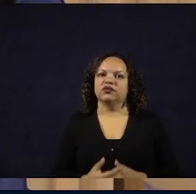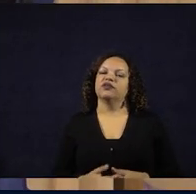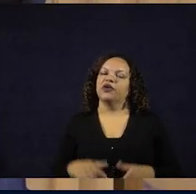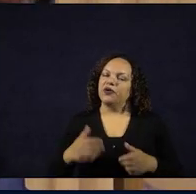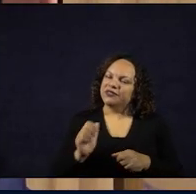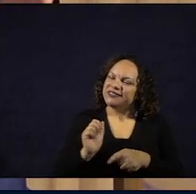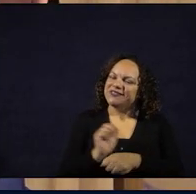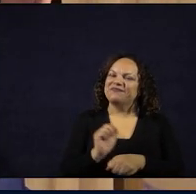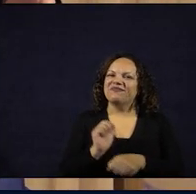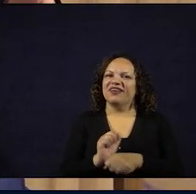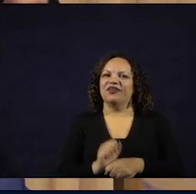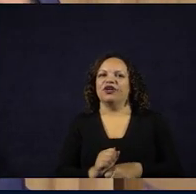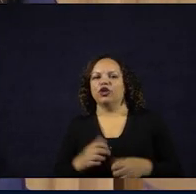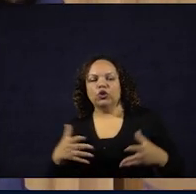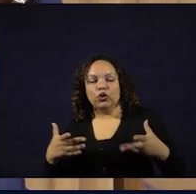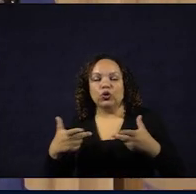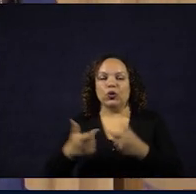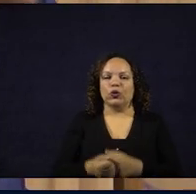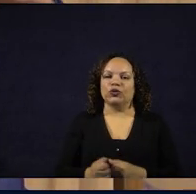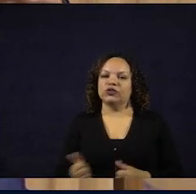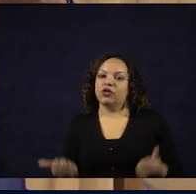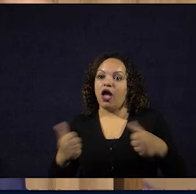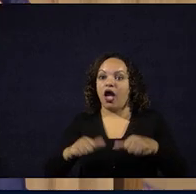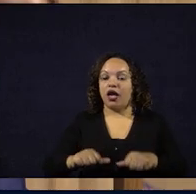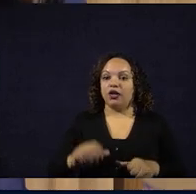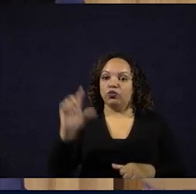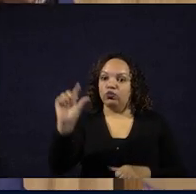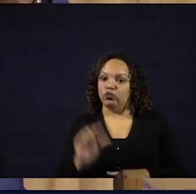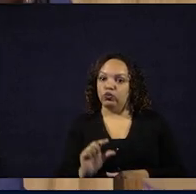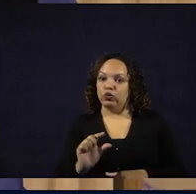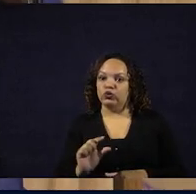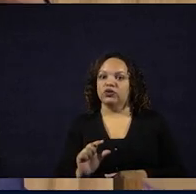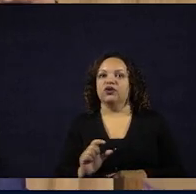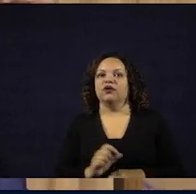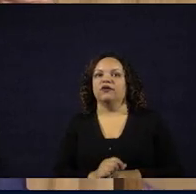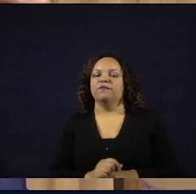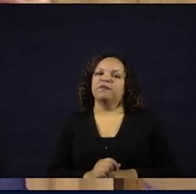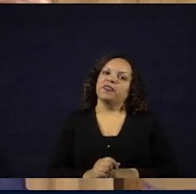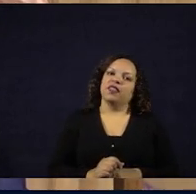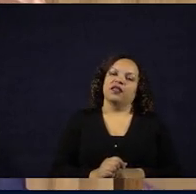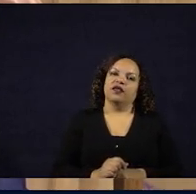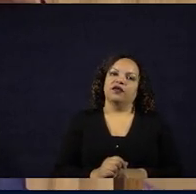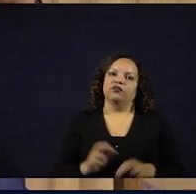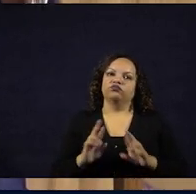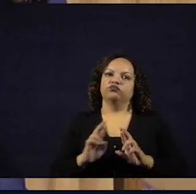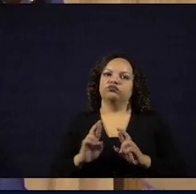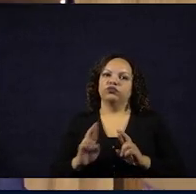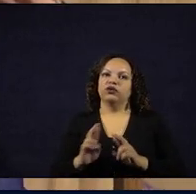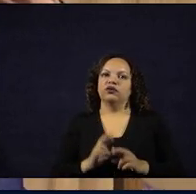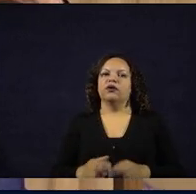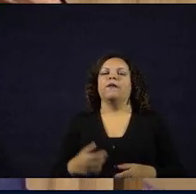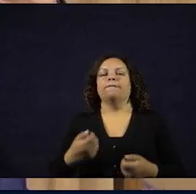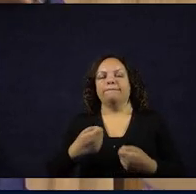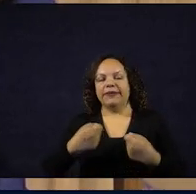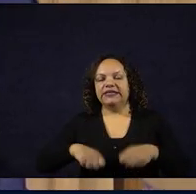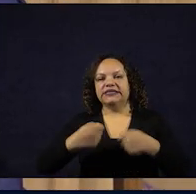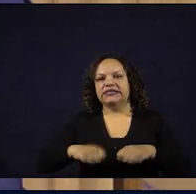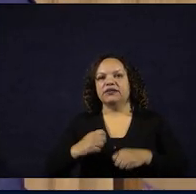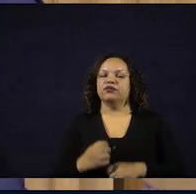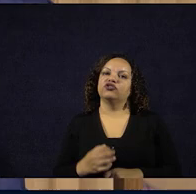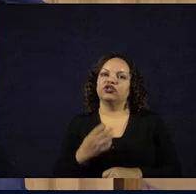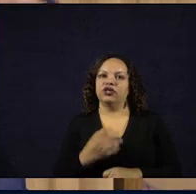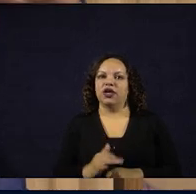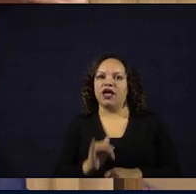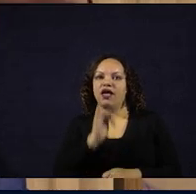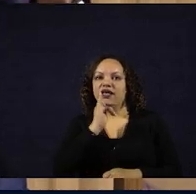reduzindo a carga tributária o Brasil tem uma carga tributária muito alta para um país emergente eu acho que a gente tem que seguir exemplos Como eu